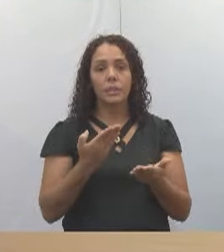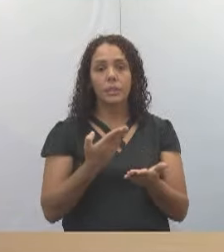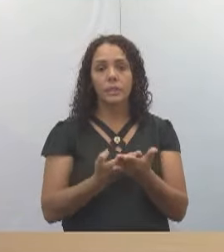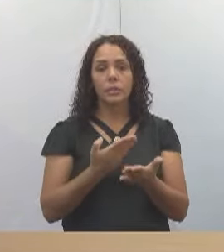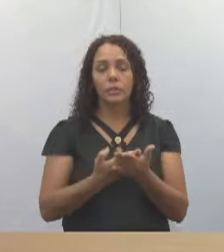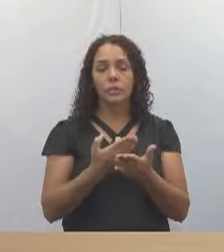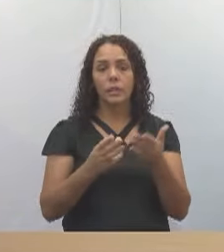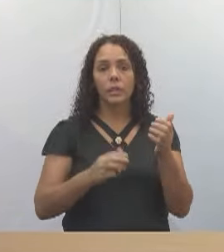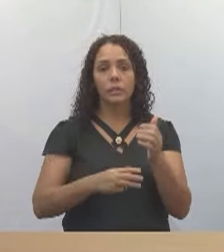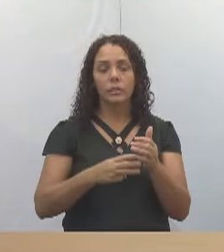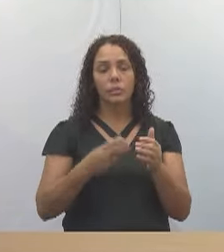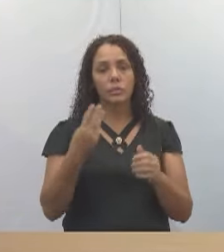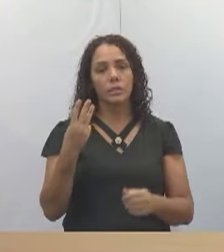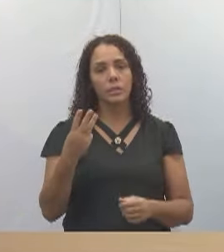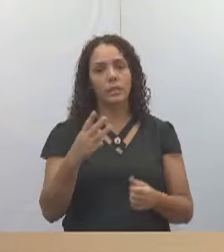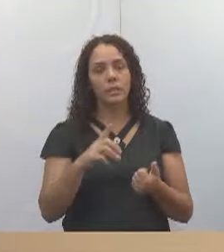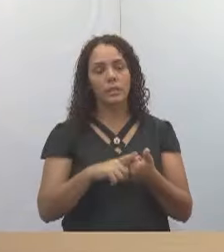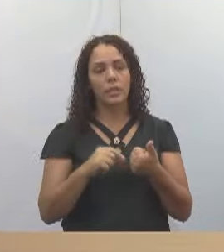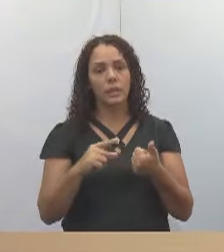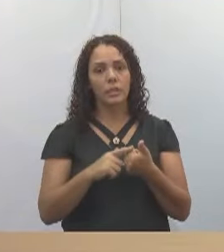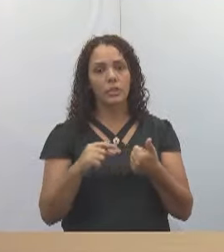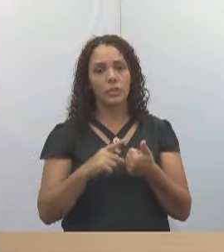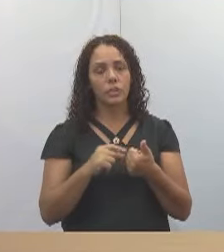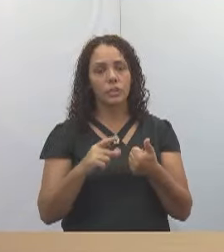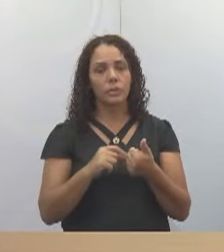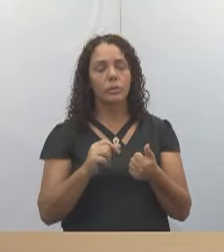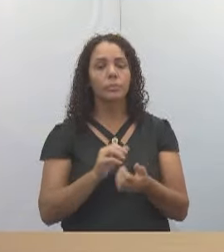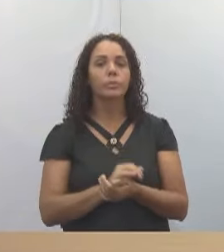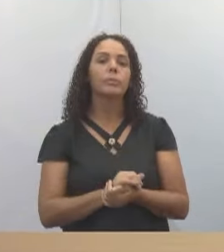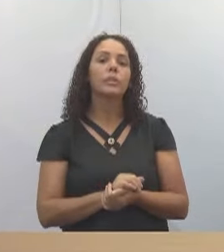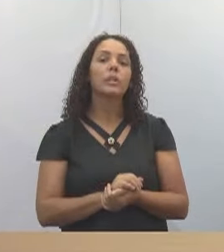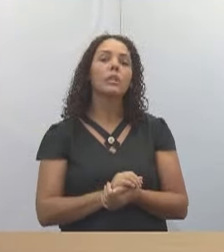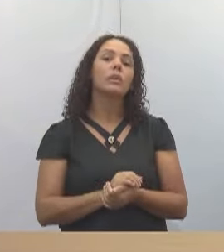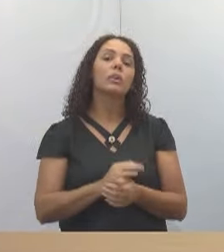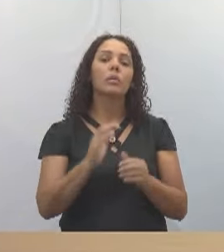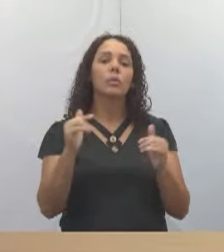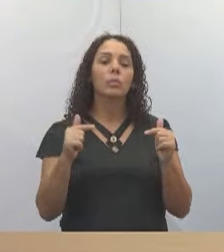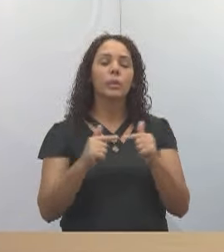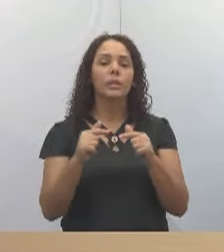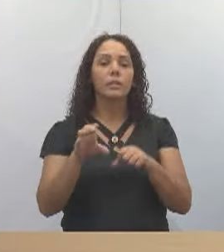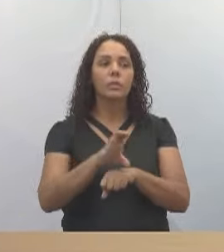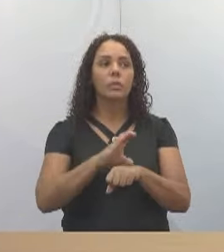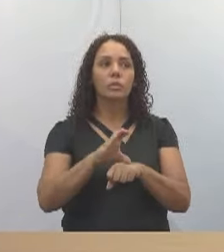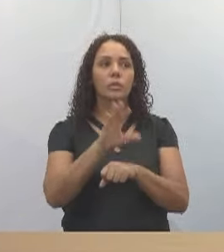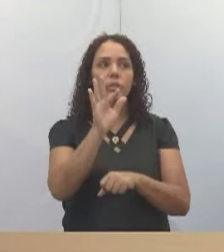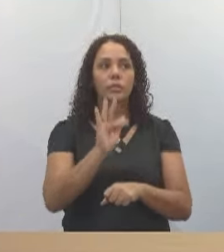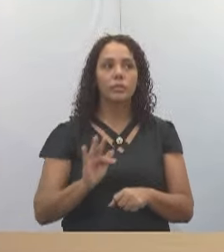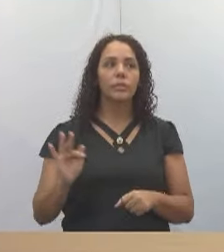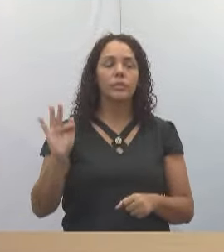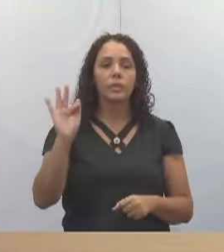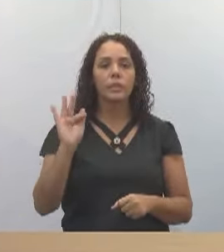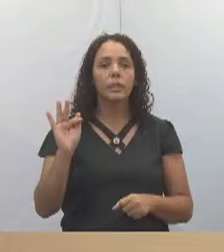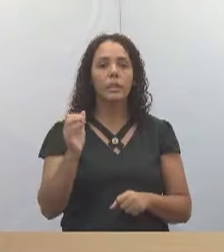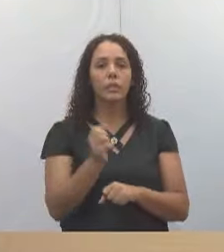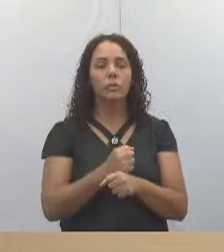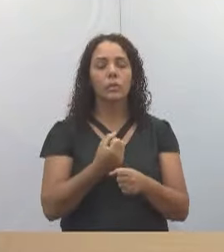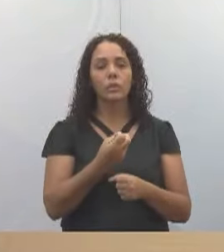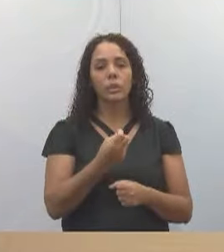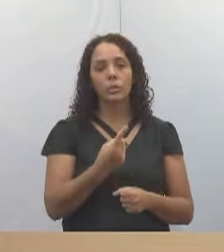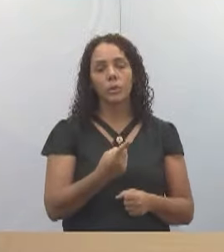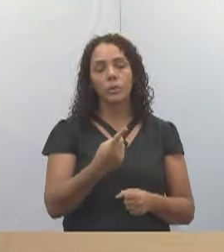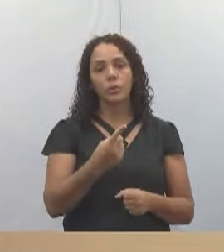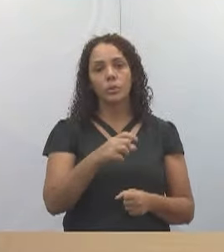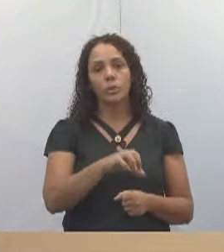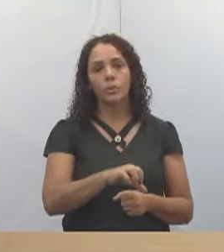três artigos à luz dos princípios da Constituição Federal de 1988, que